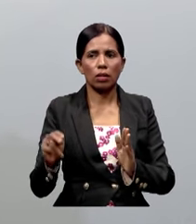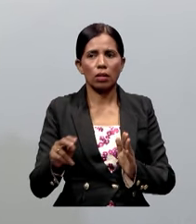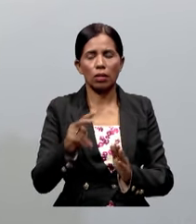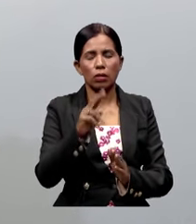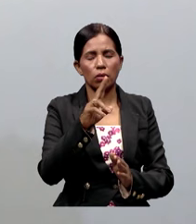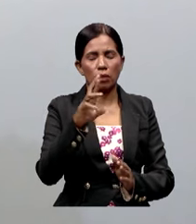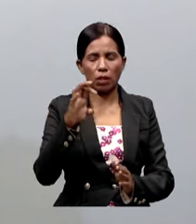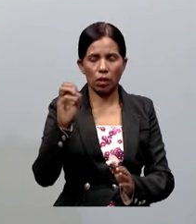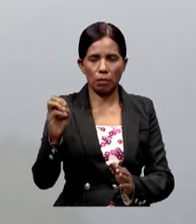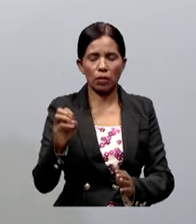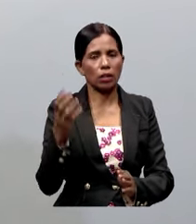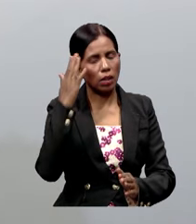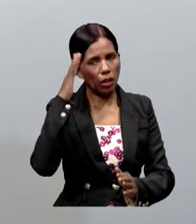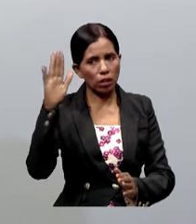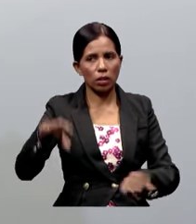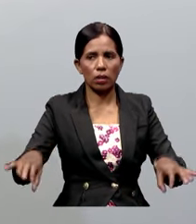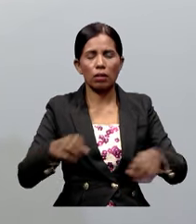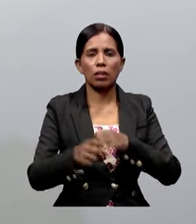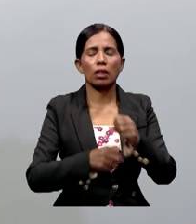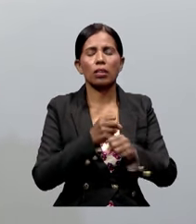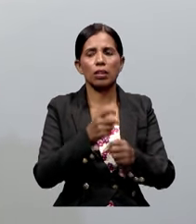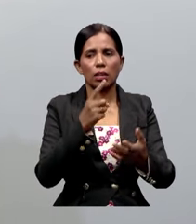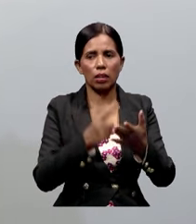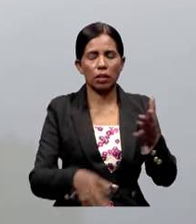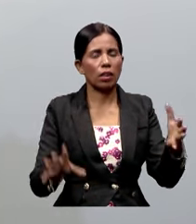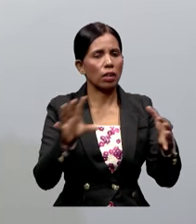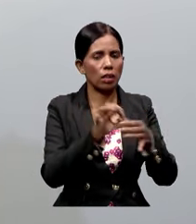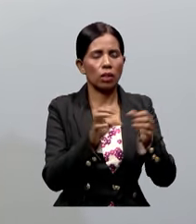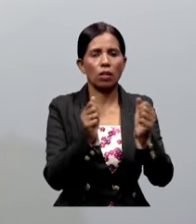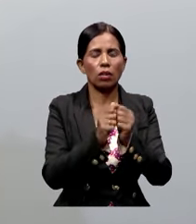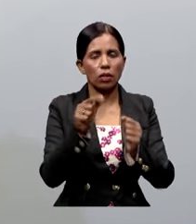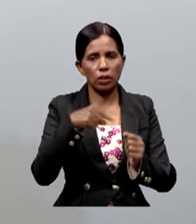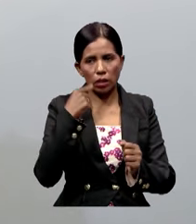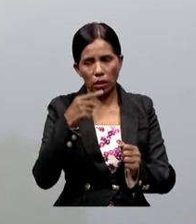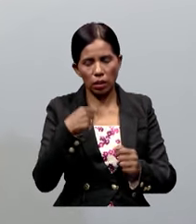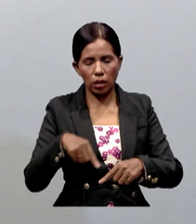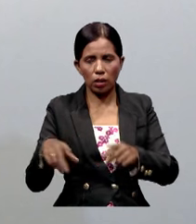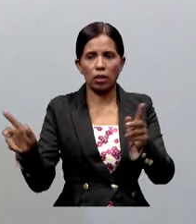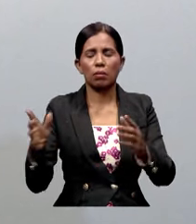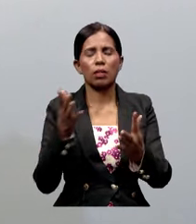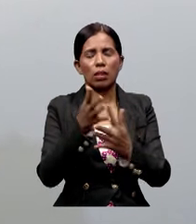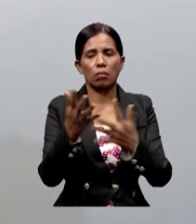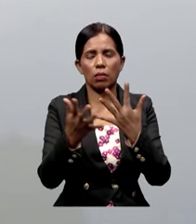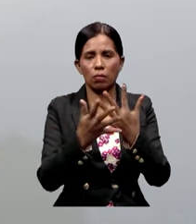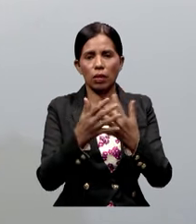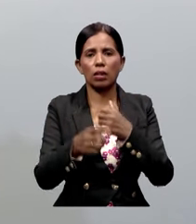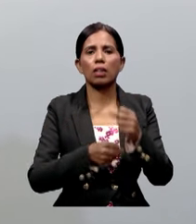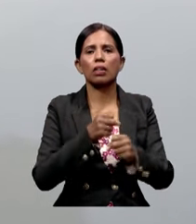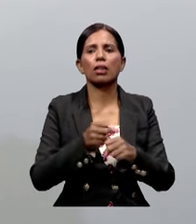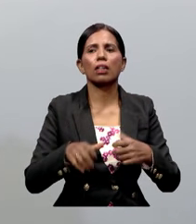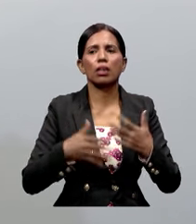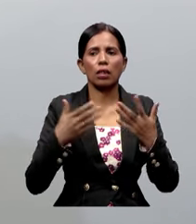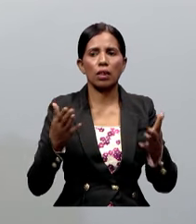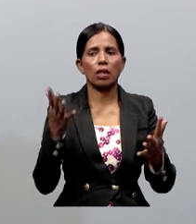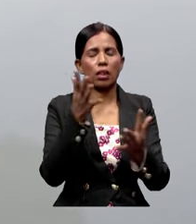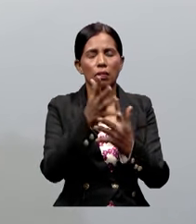late ne sel komos late ne sirvis tinan saida ni liga hose senia ba kadeya ba tinan hira nia kadeya